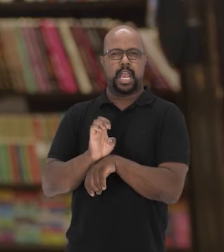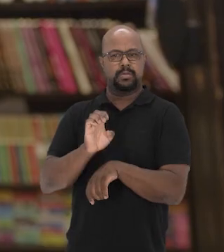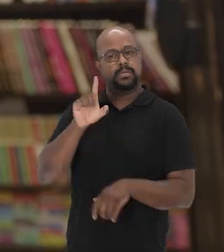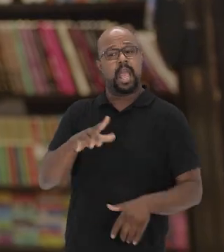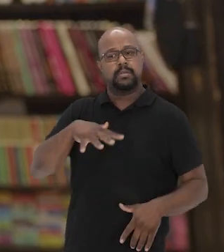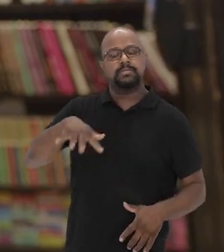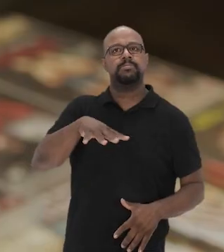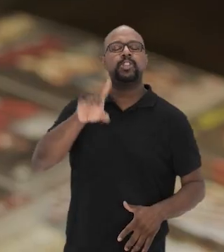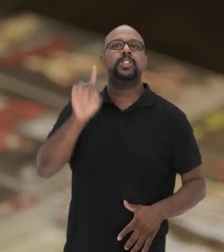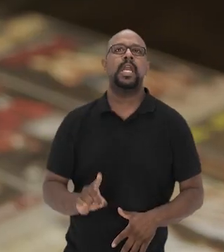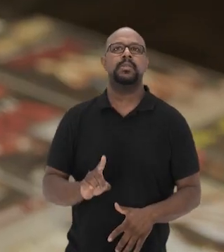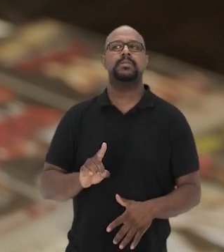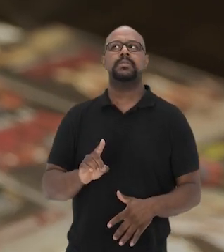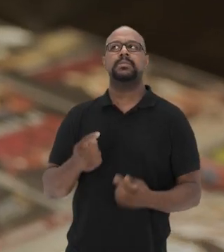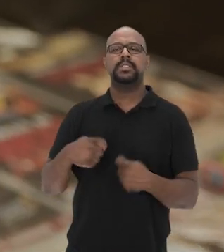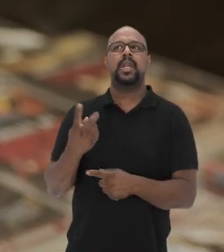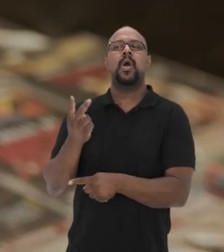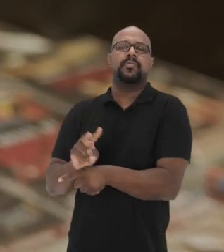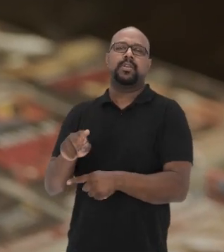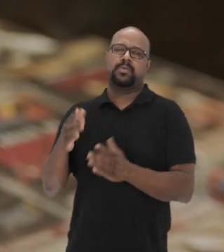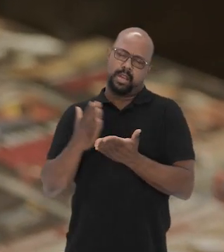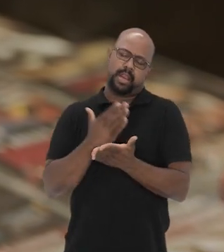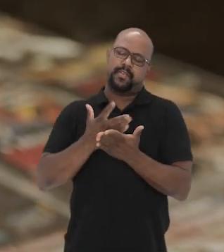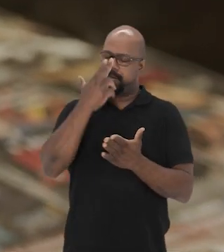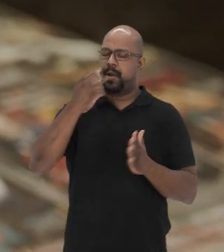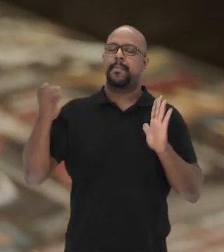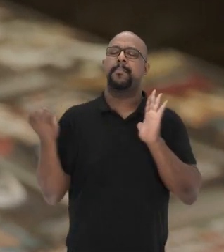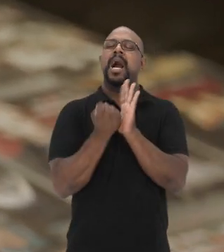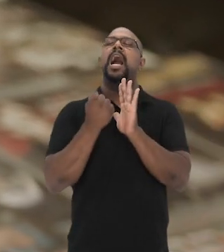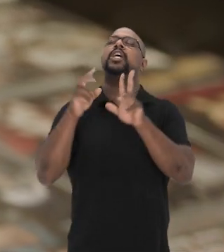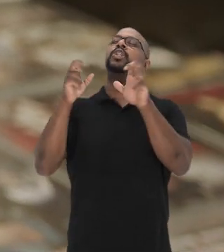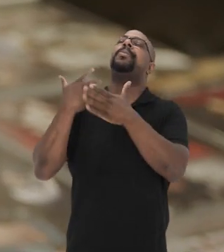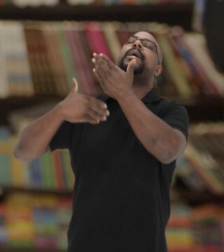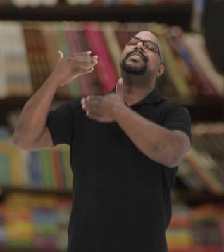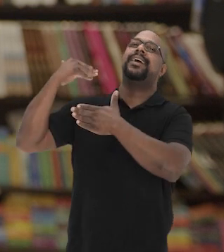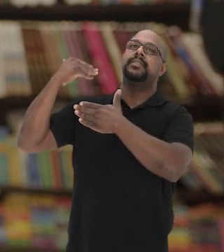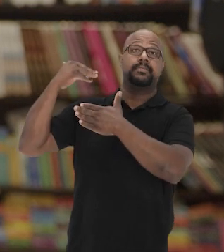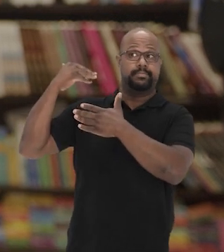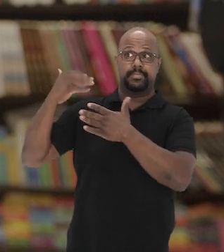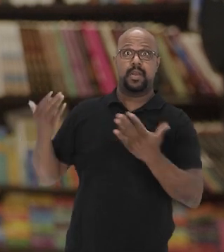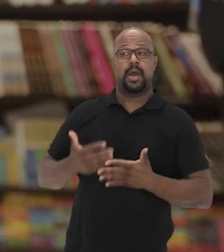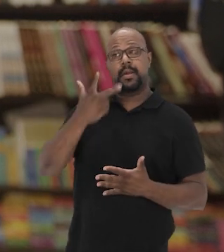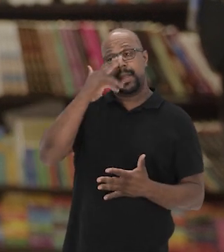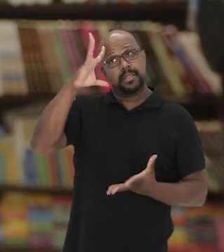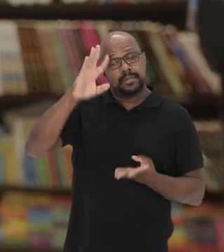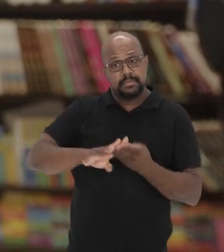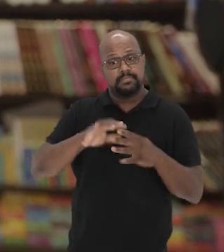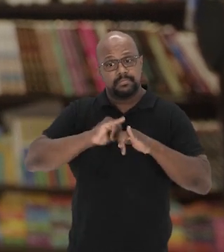precisa ser conservado e um livro que seria para marcar uma coisa do passado na verdade ele agora tá